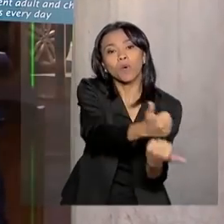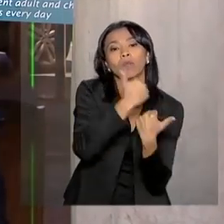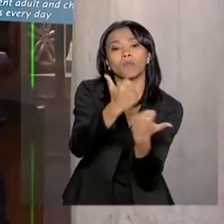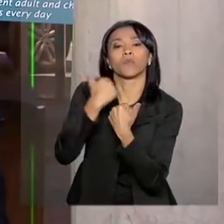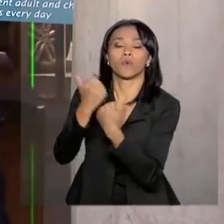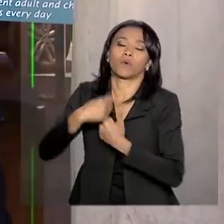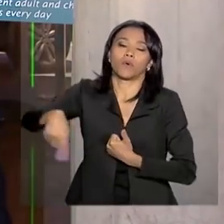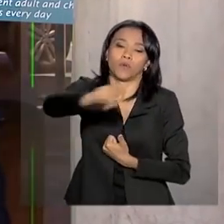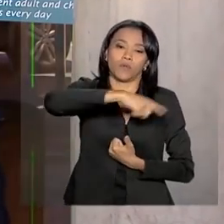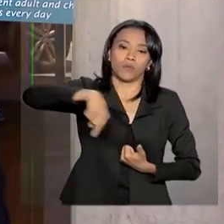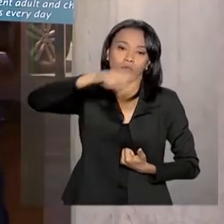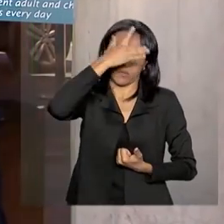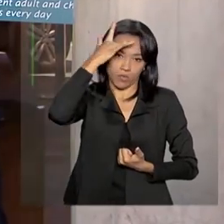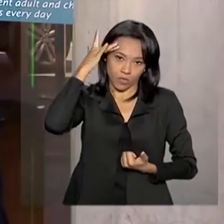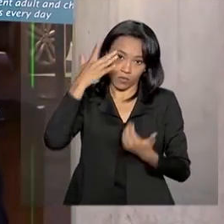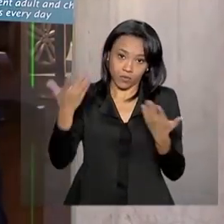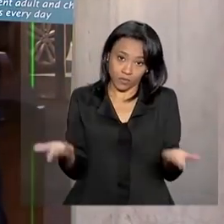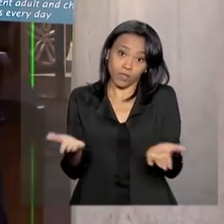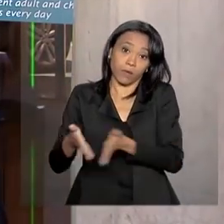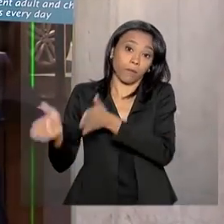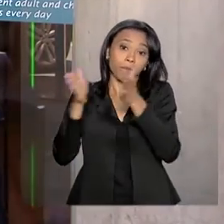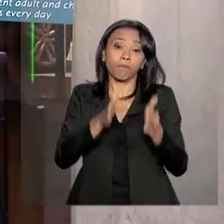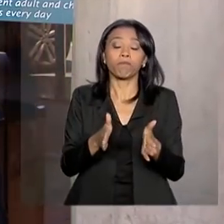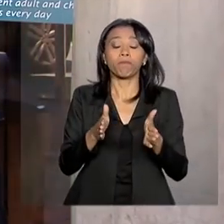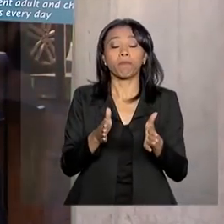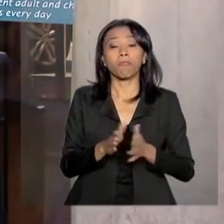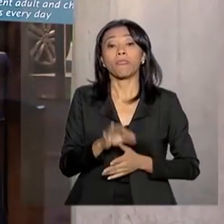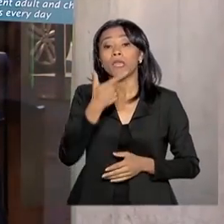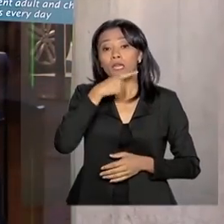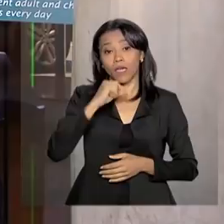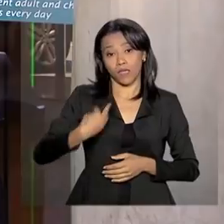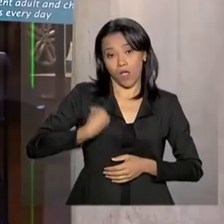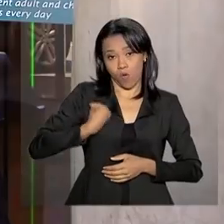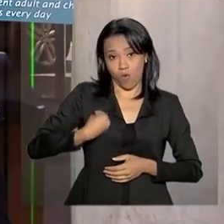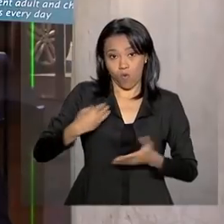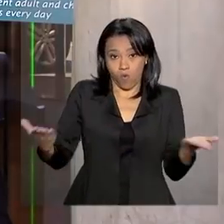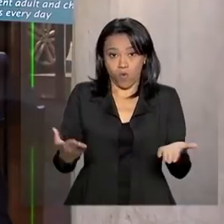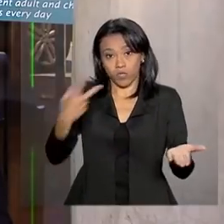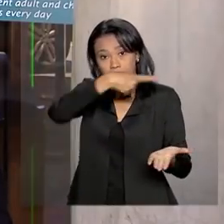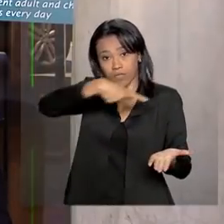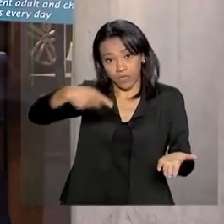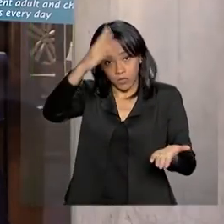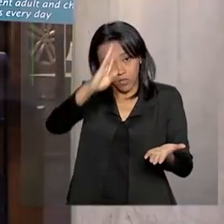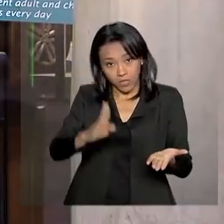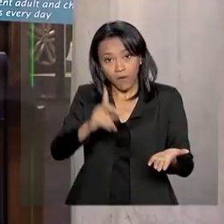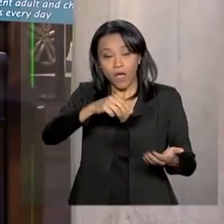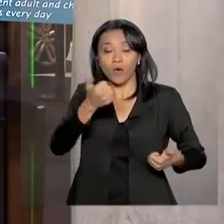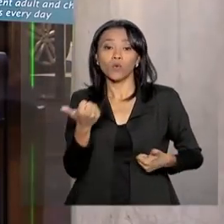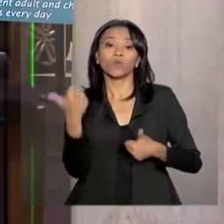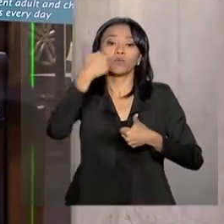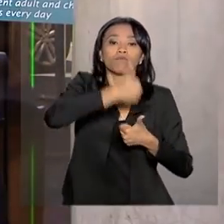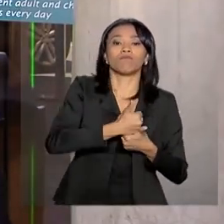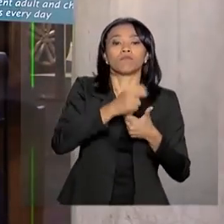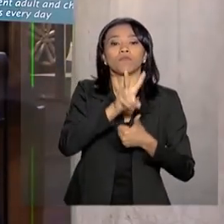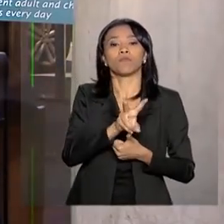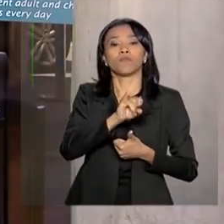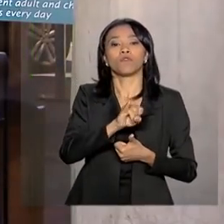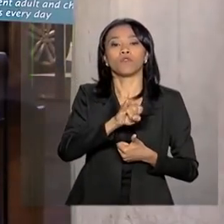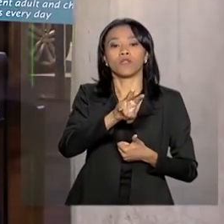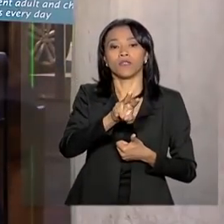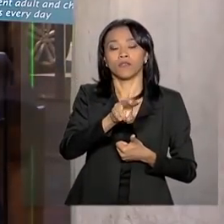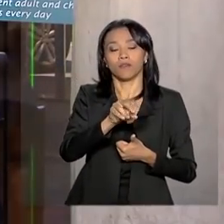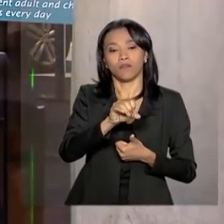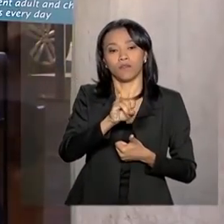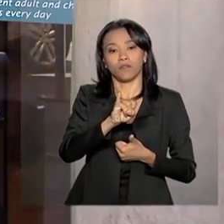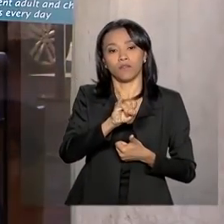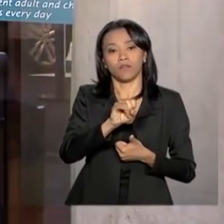da população. Por enquanto, quem está na presidência em exercício é o general Hamilton Mourão. E quem tem mais informações a